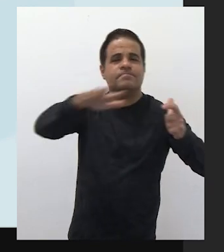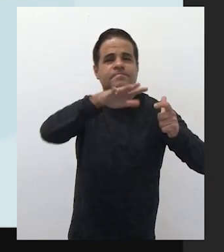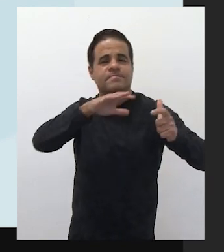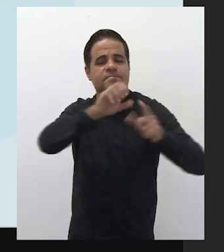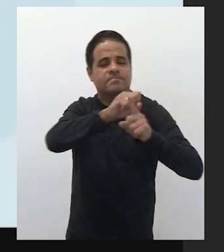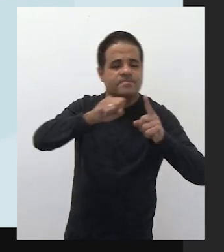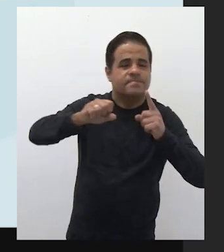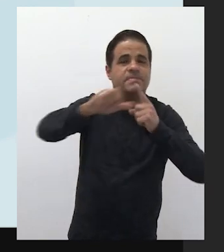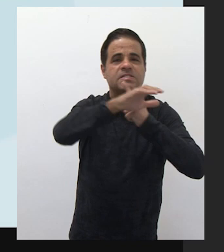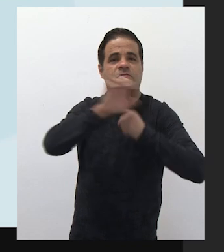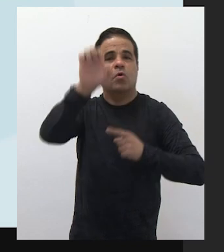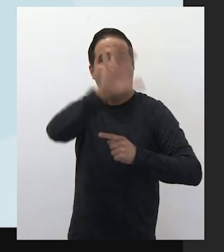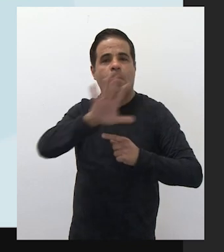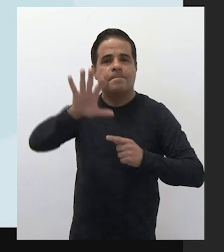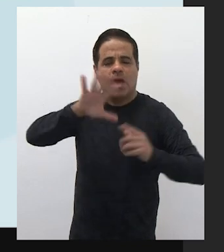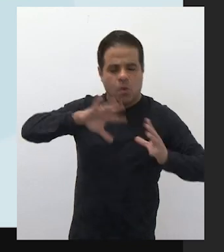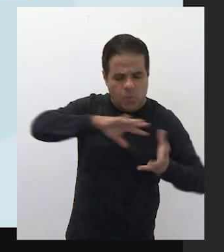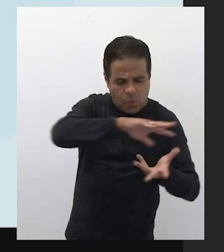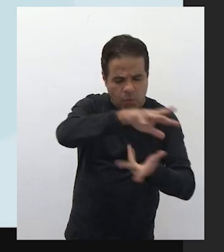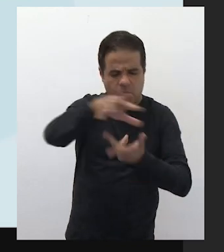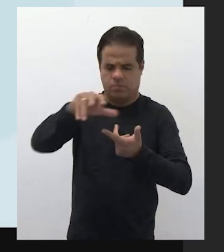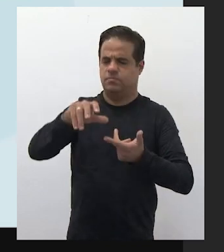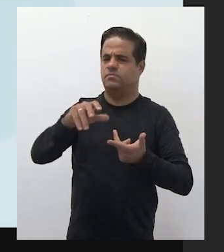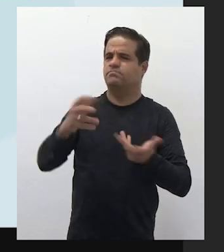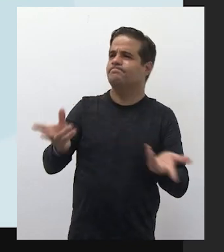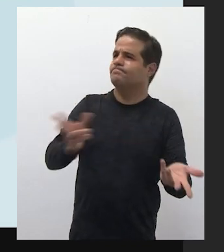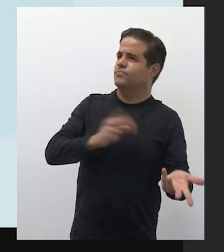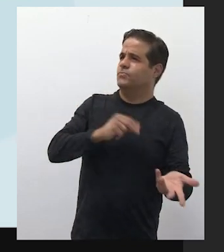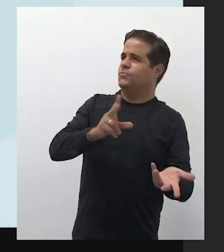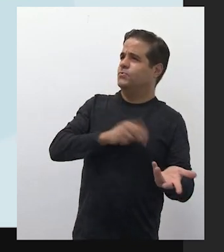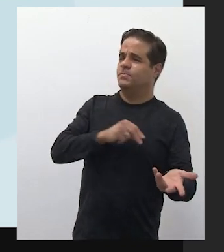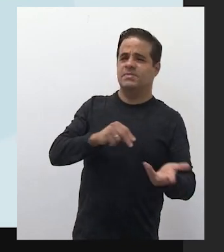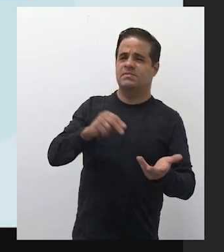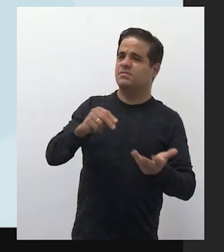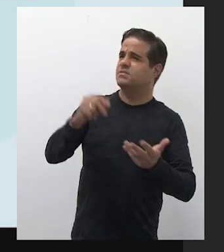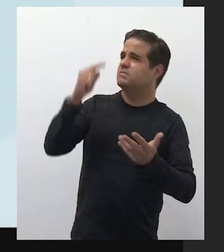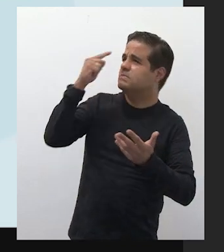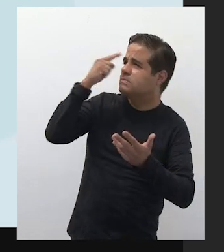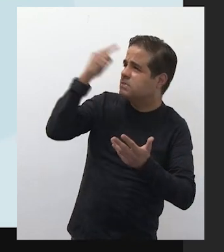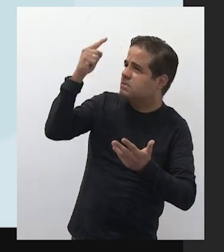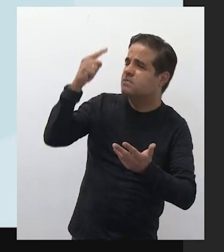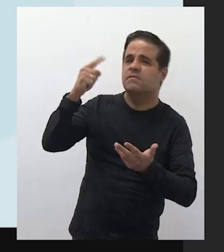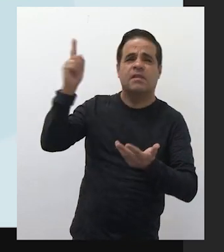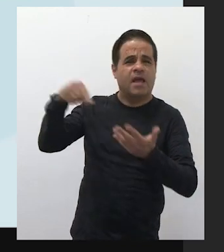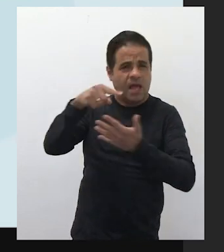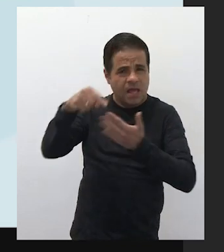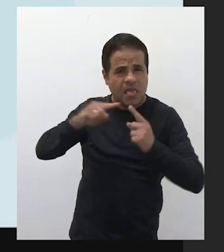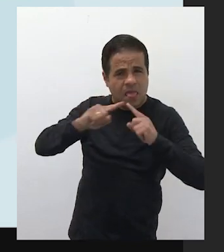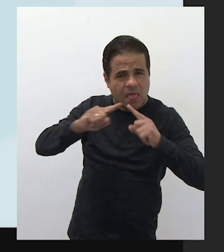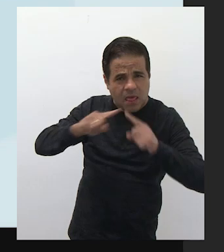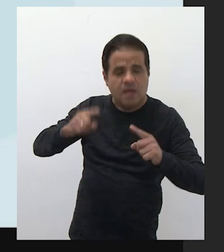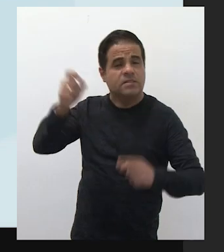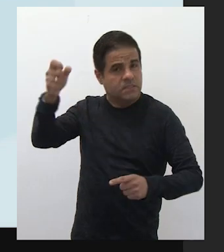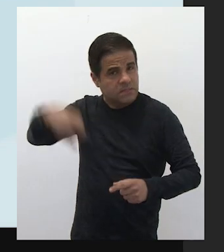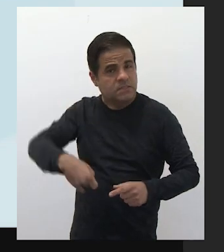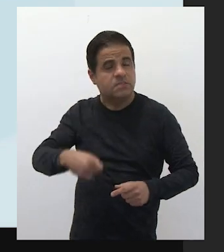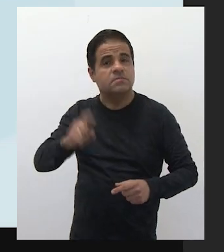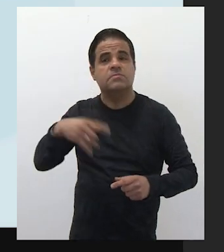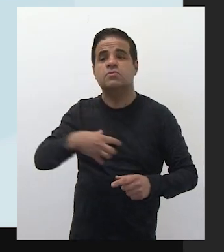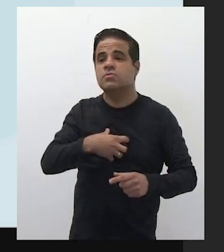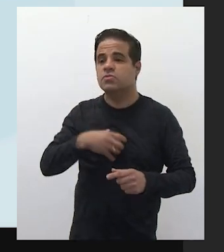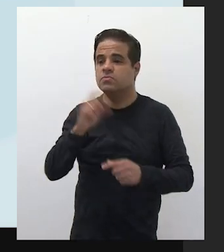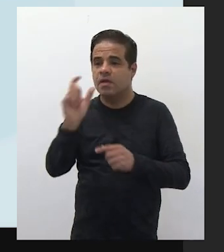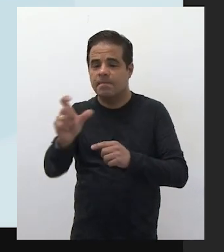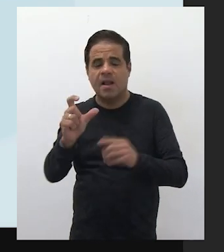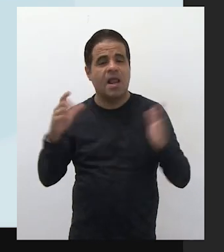mundo. Nossa, mas que essas ideias são criticáveis? São, mas são os sentidos que a palavra,